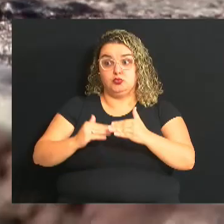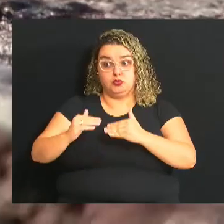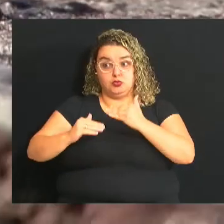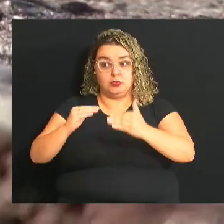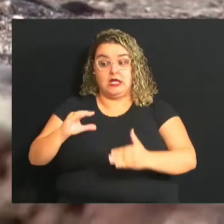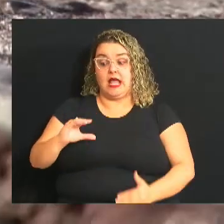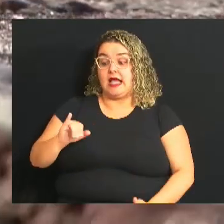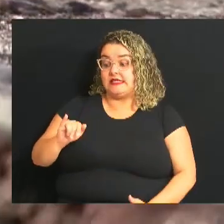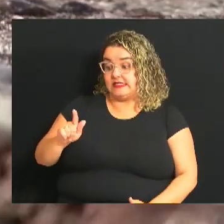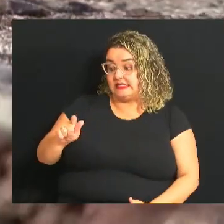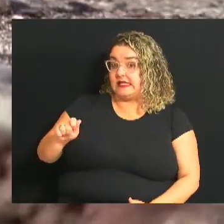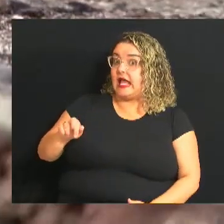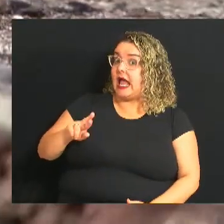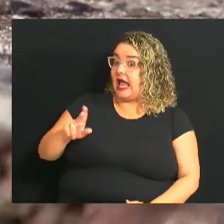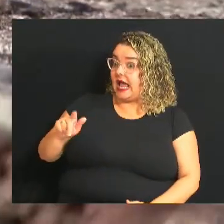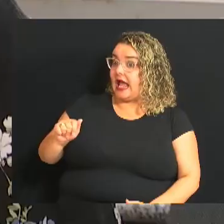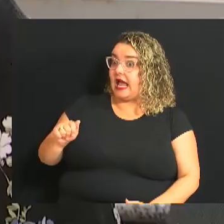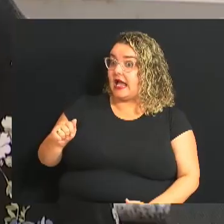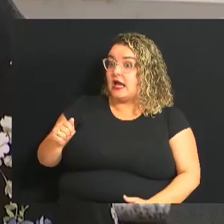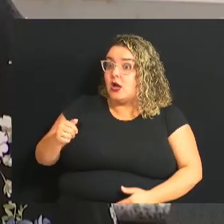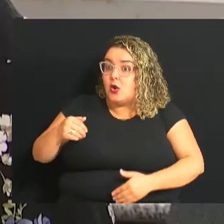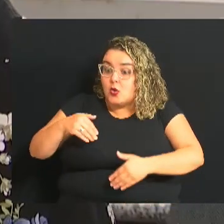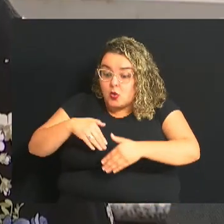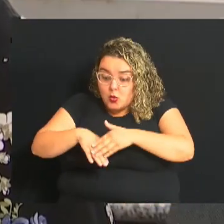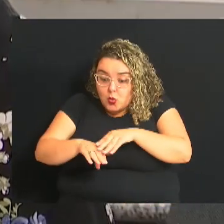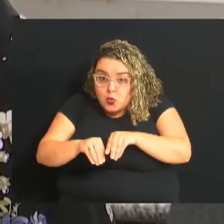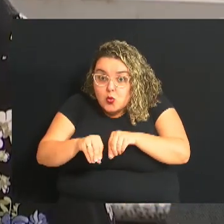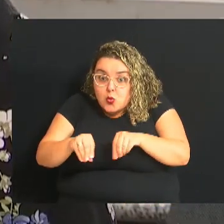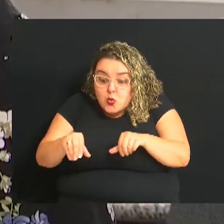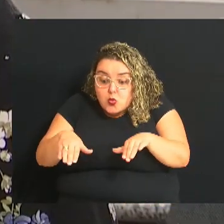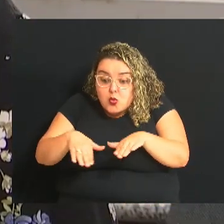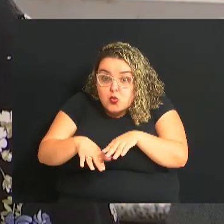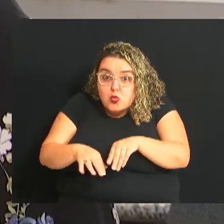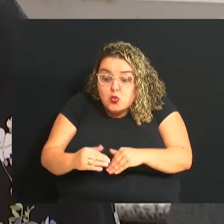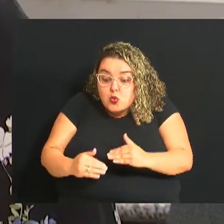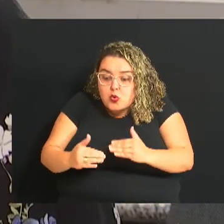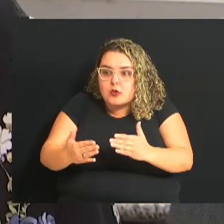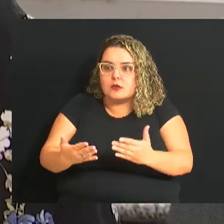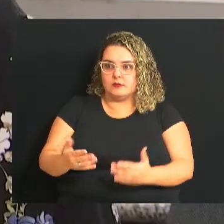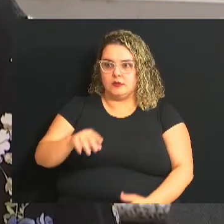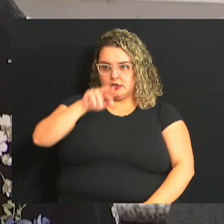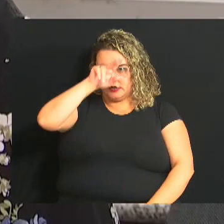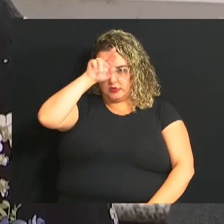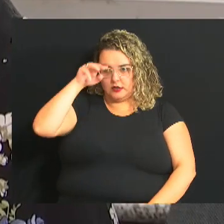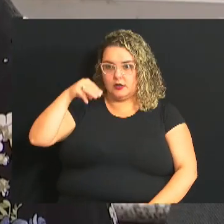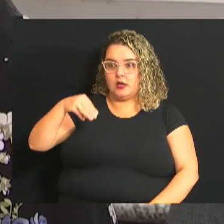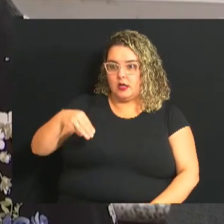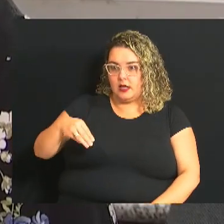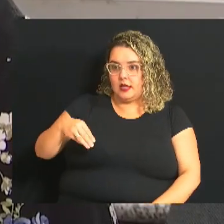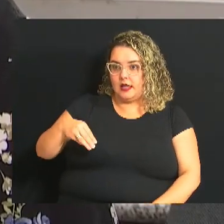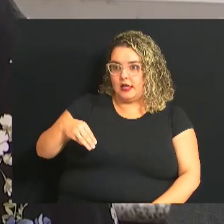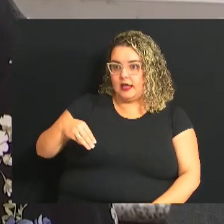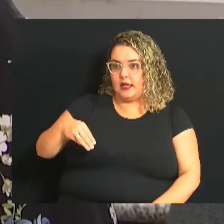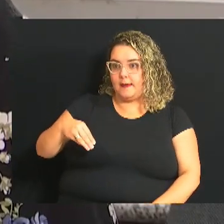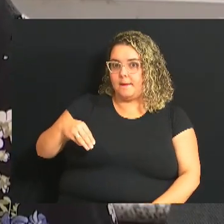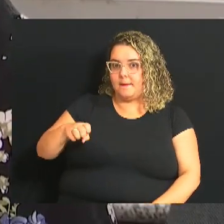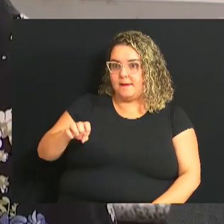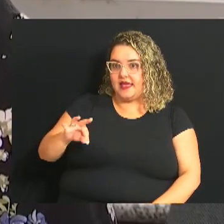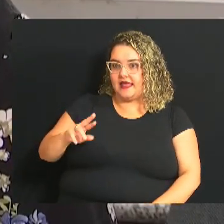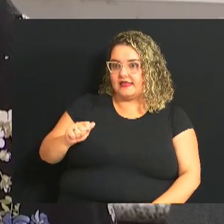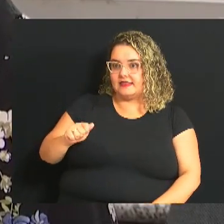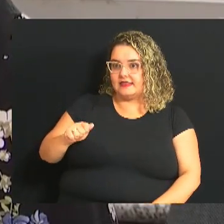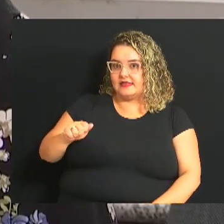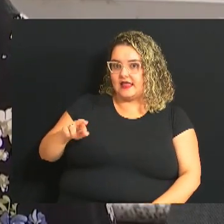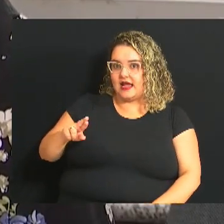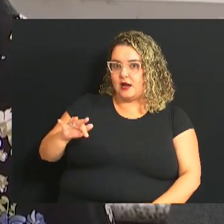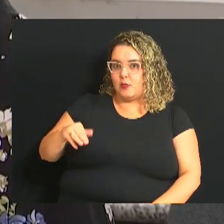cigarra acontece debaixo da terra. A gente classifica isso dentro do inseto de hemimetabolia, né, metamorfose incompleta. Ela